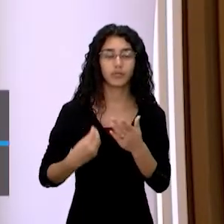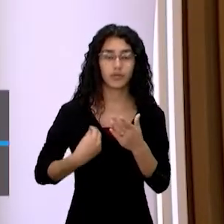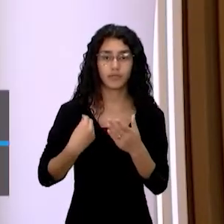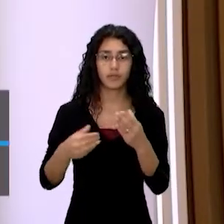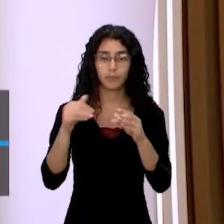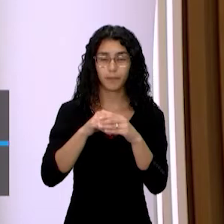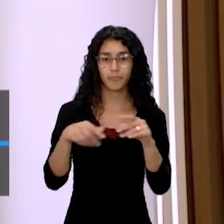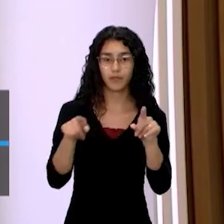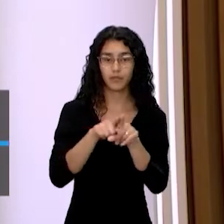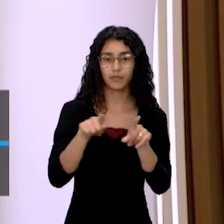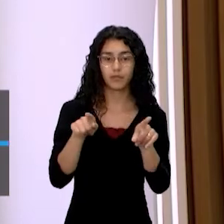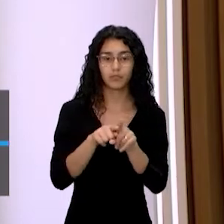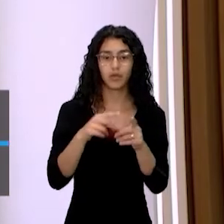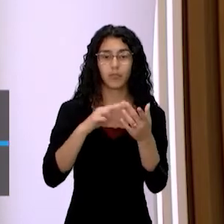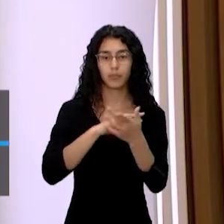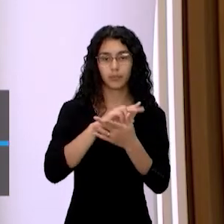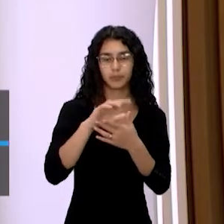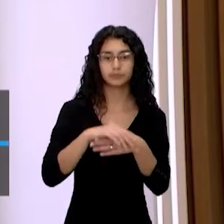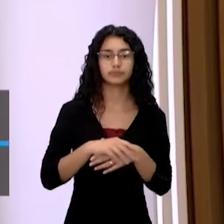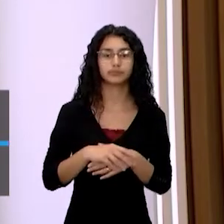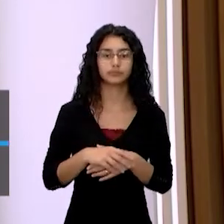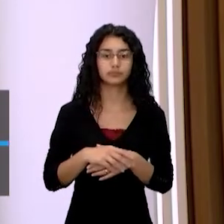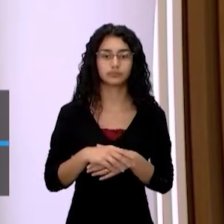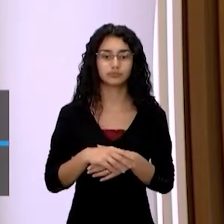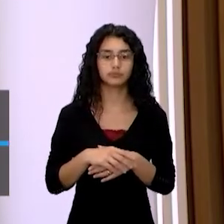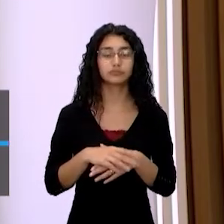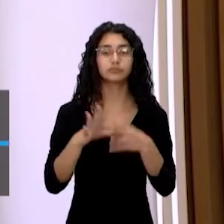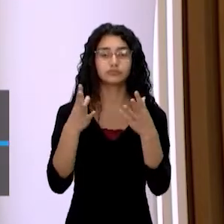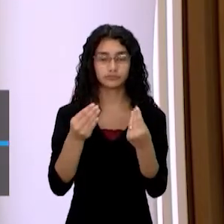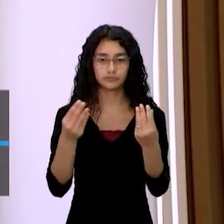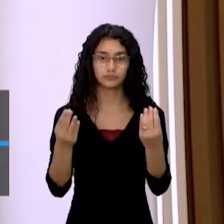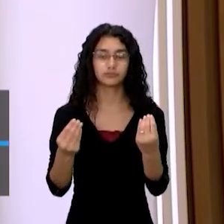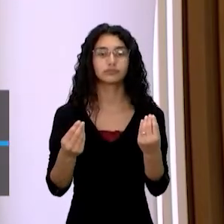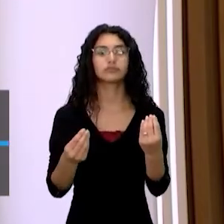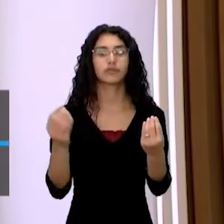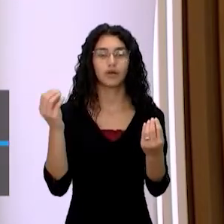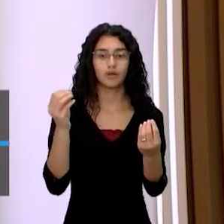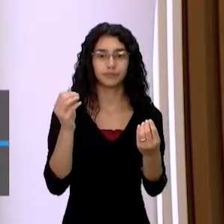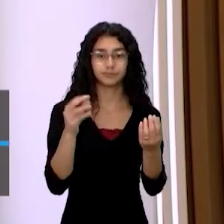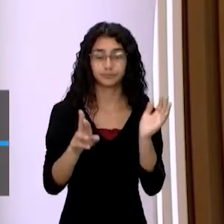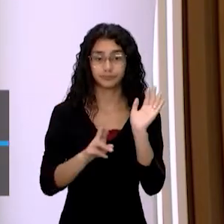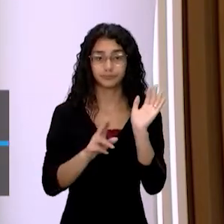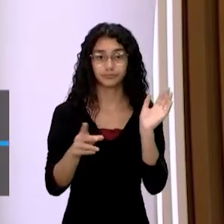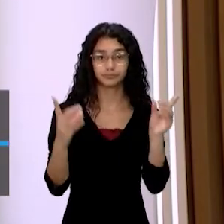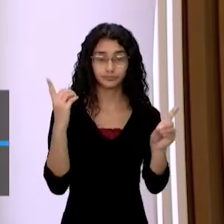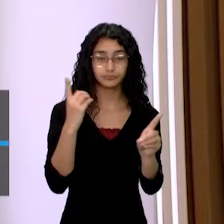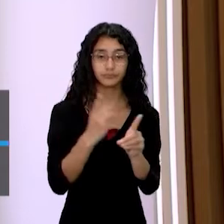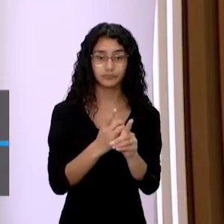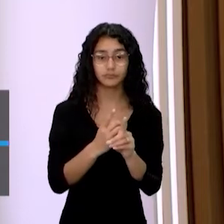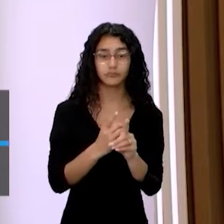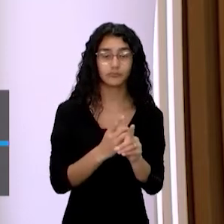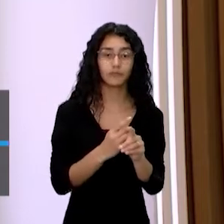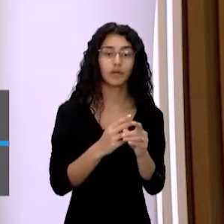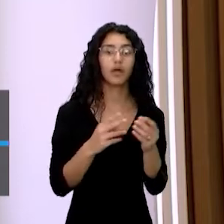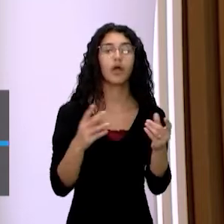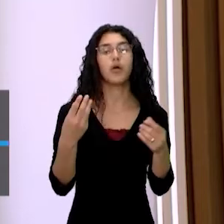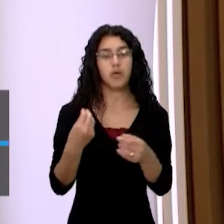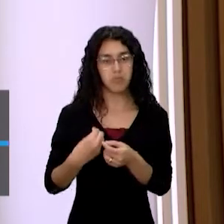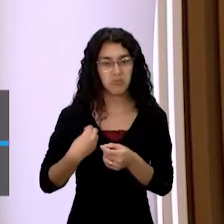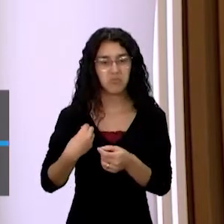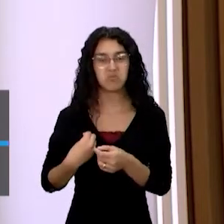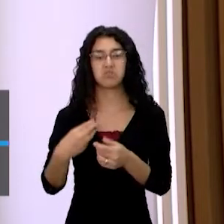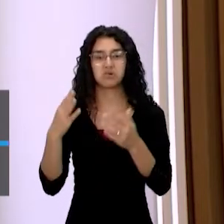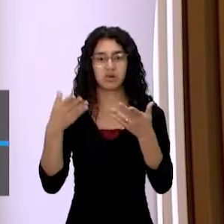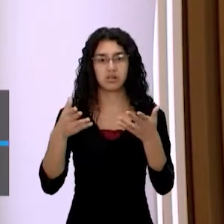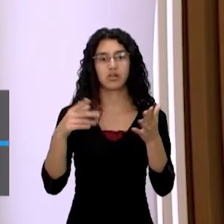também a questão da panspermia, né, Giba? Que muitos dos compostos que a gente encontra, né, muitos deles estão presentes aí